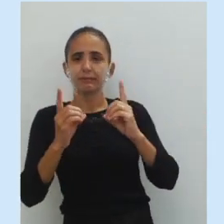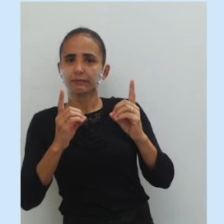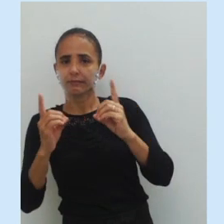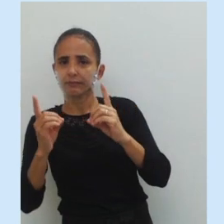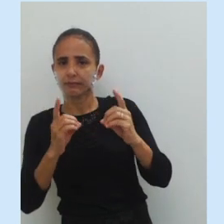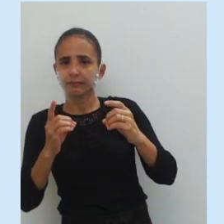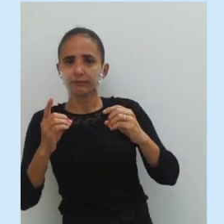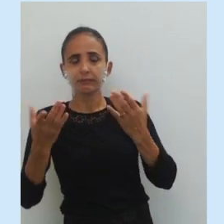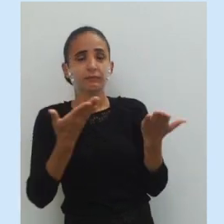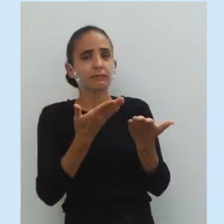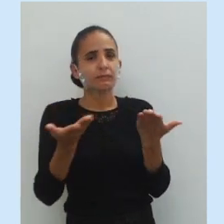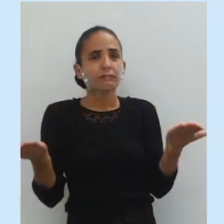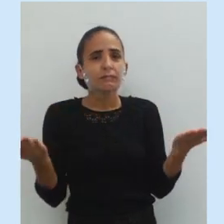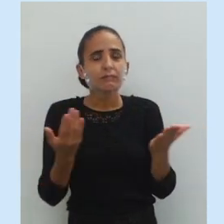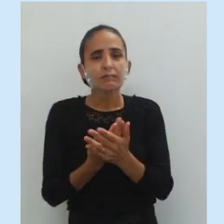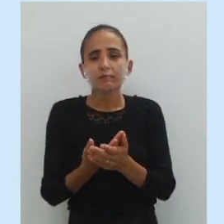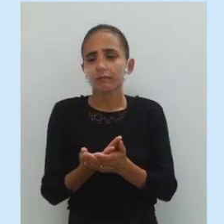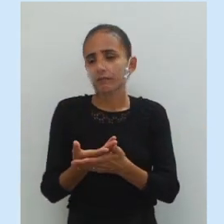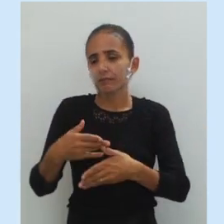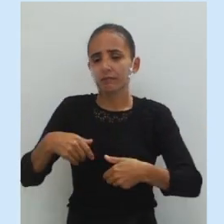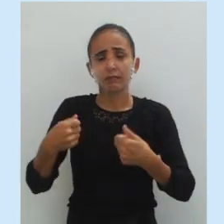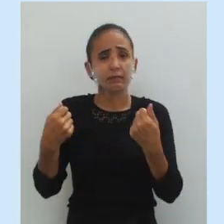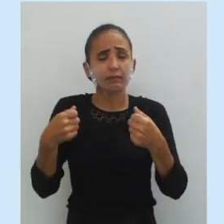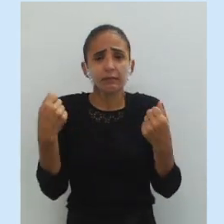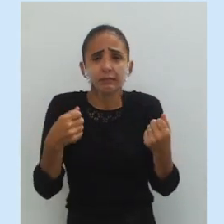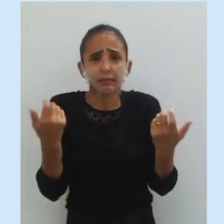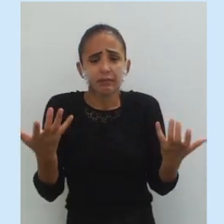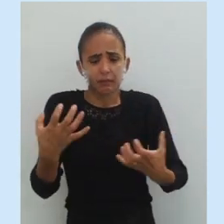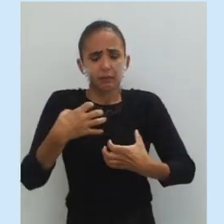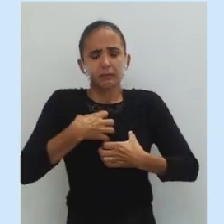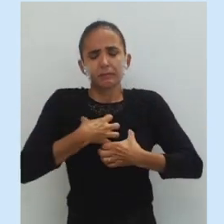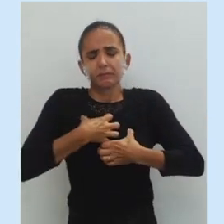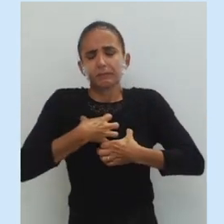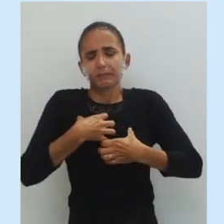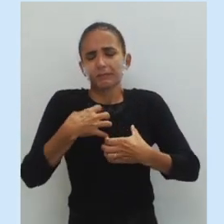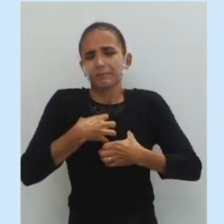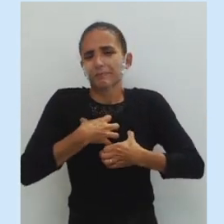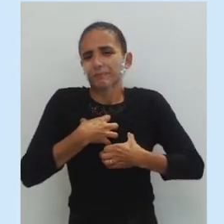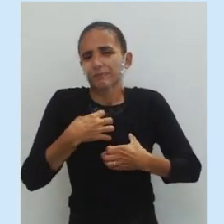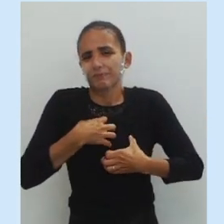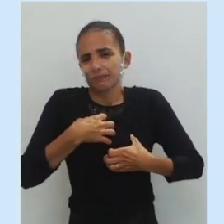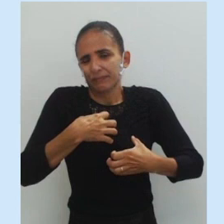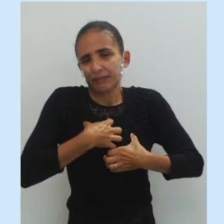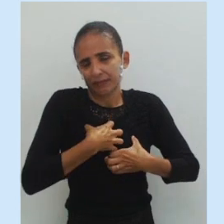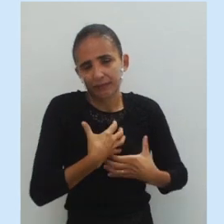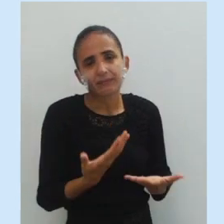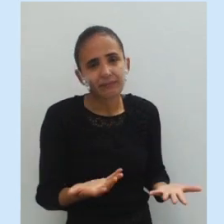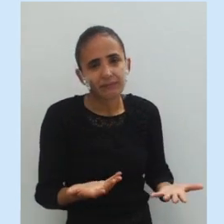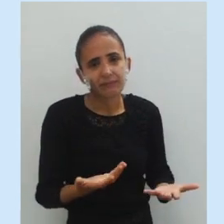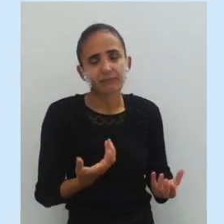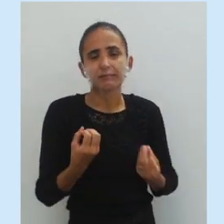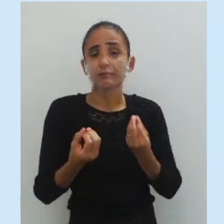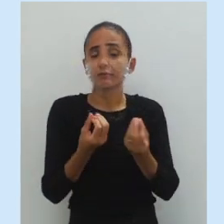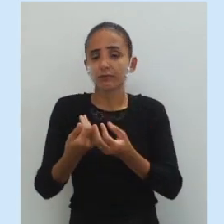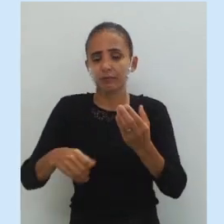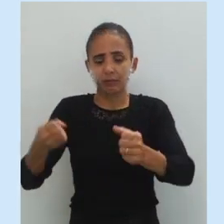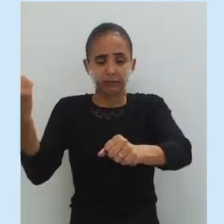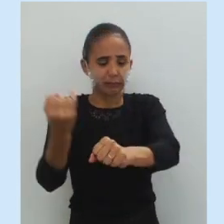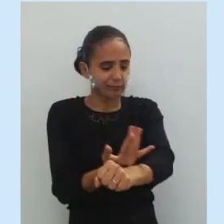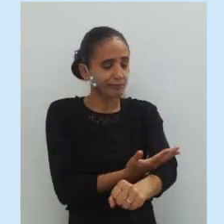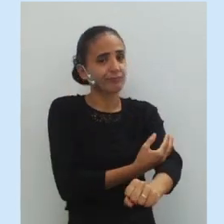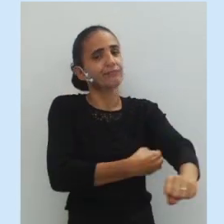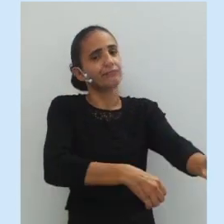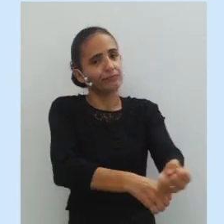se referir à presença de tensões pessoais e interpessoais ou